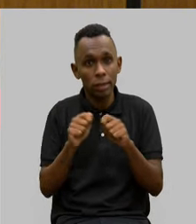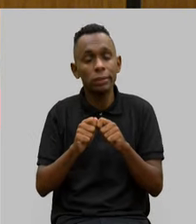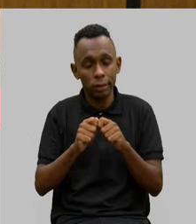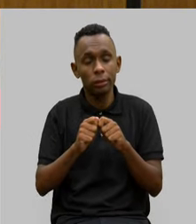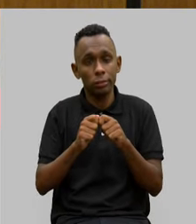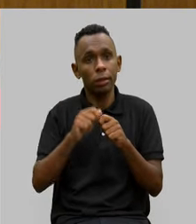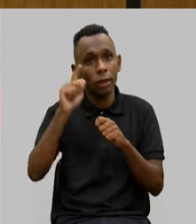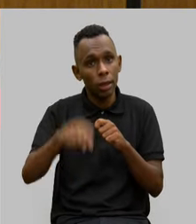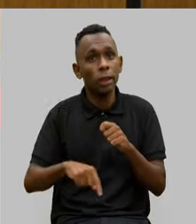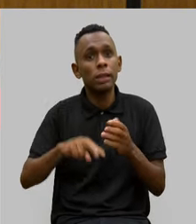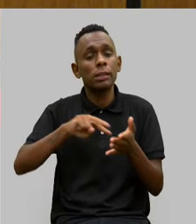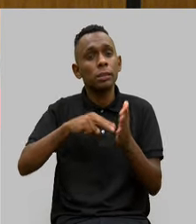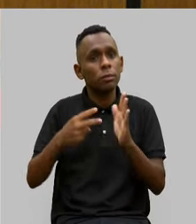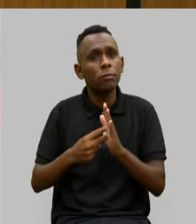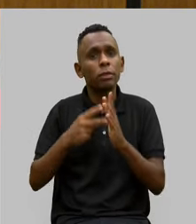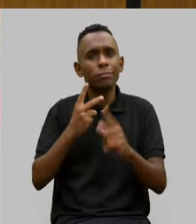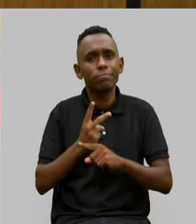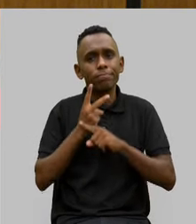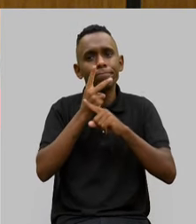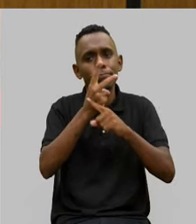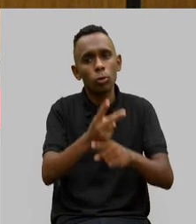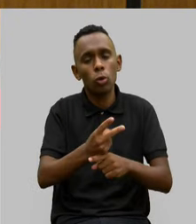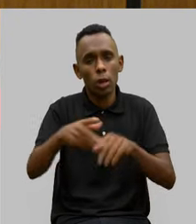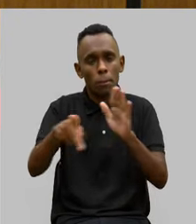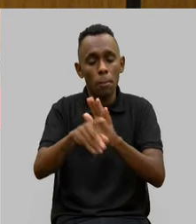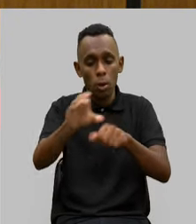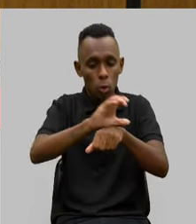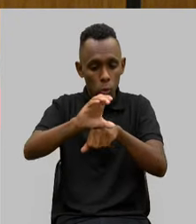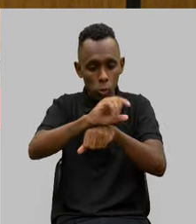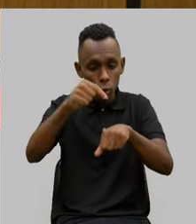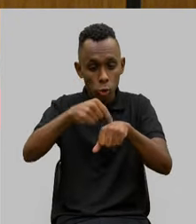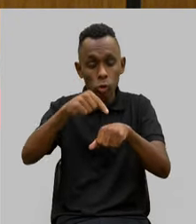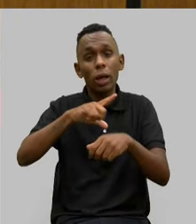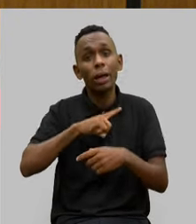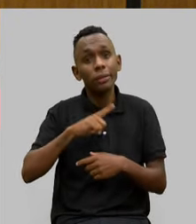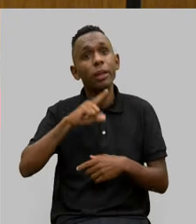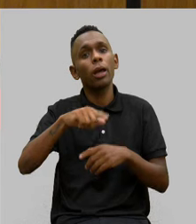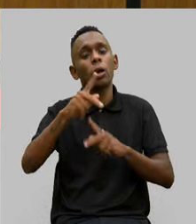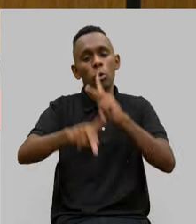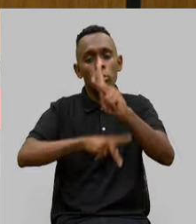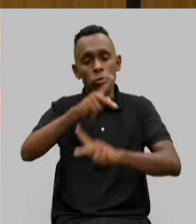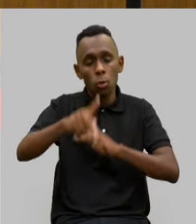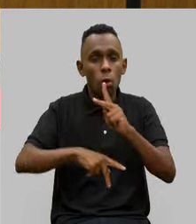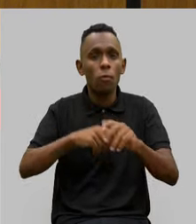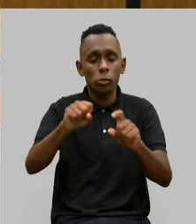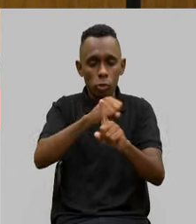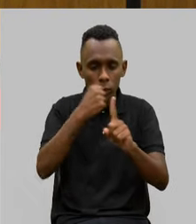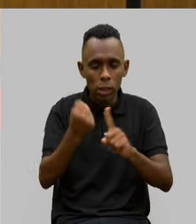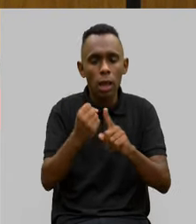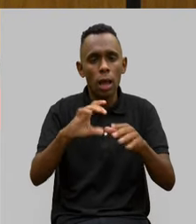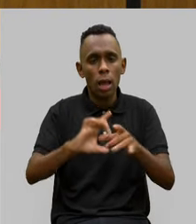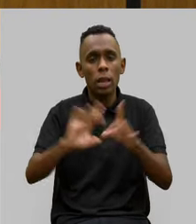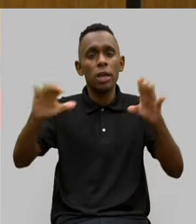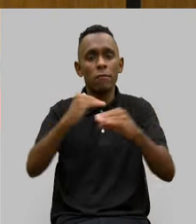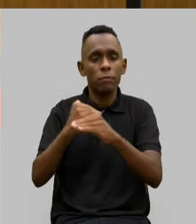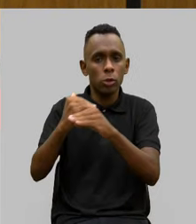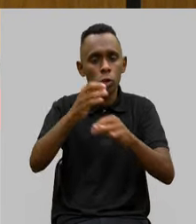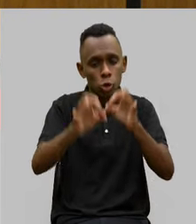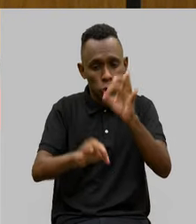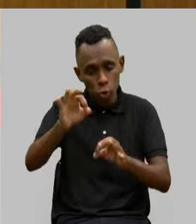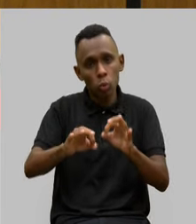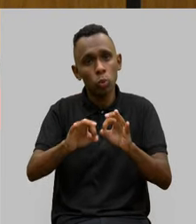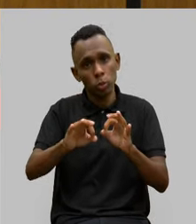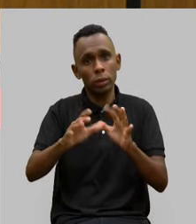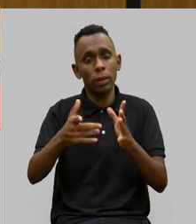outra é buscar aquilo que a própria constituição já falou que é construir uma sociedade livre Justa e solidária e eu só consigo